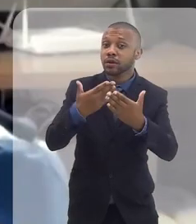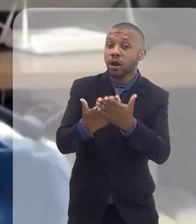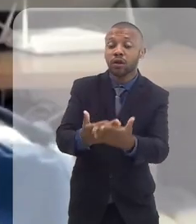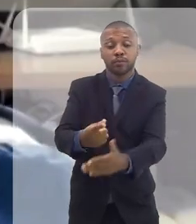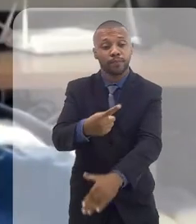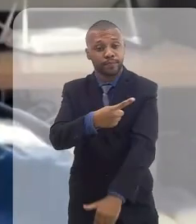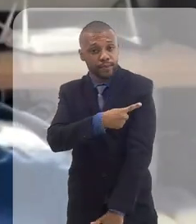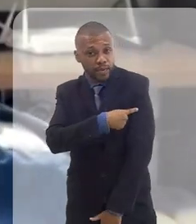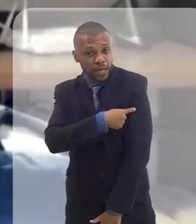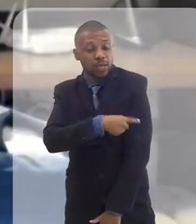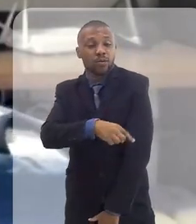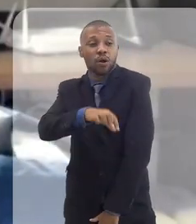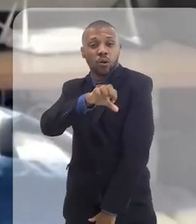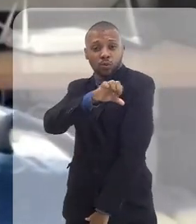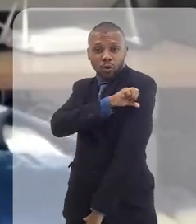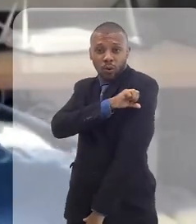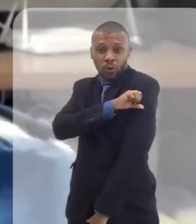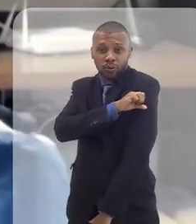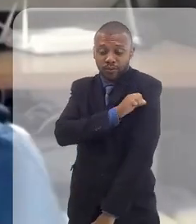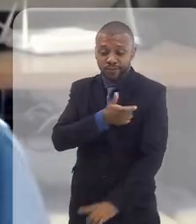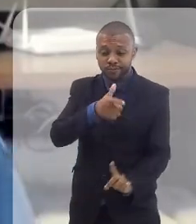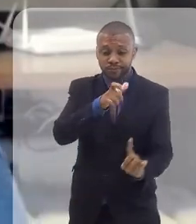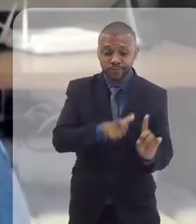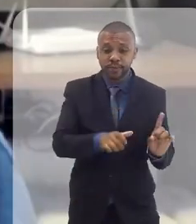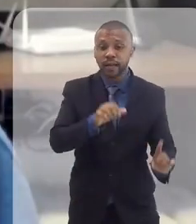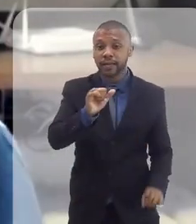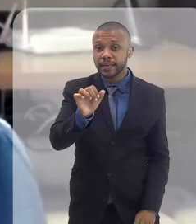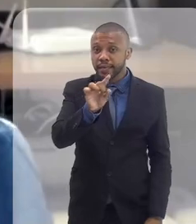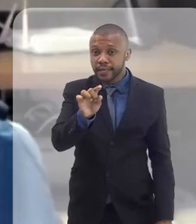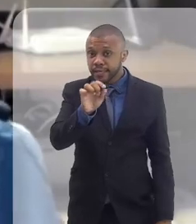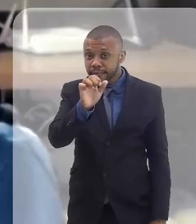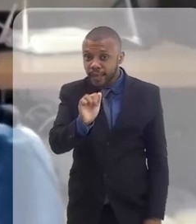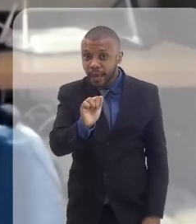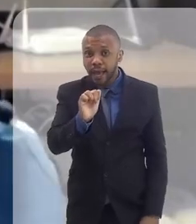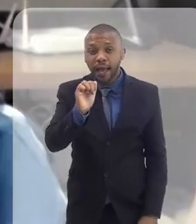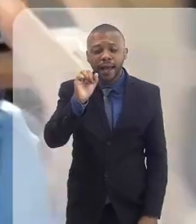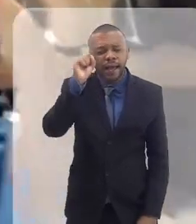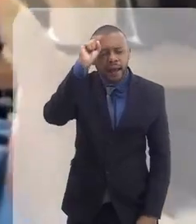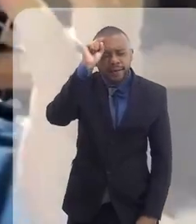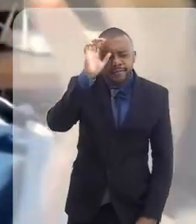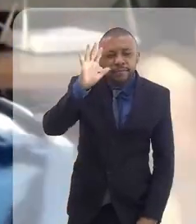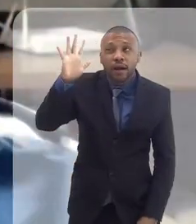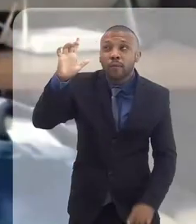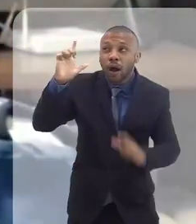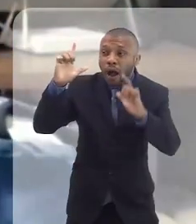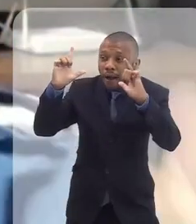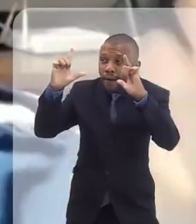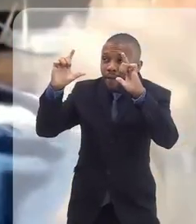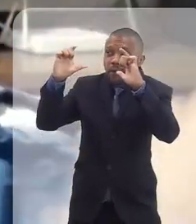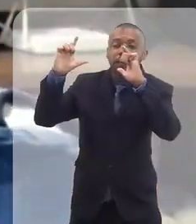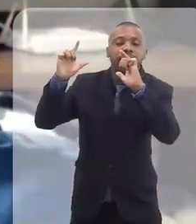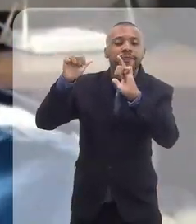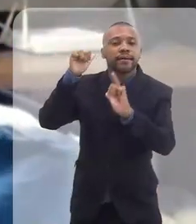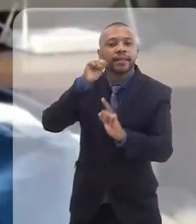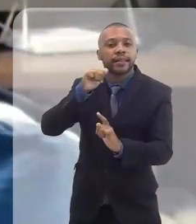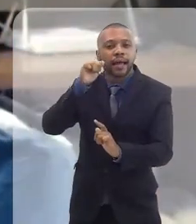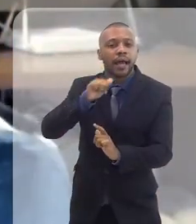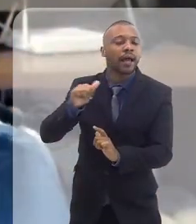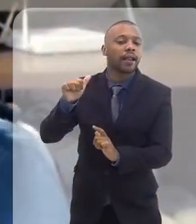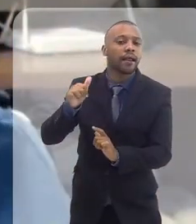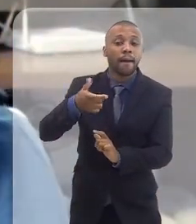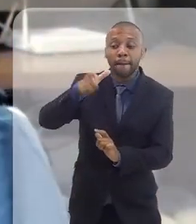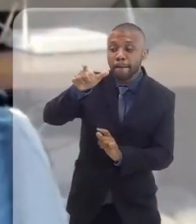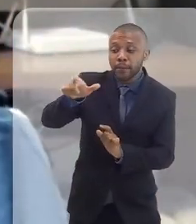da escola primária. A dona Isa é uma professora que... Eu estou vendo a fotografia dela aqui na minha